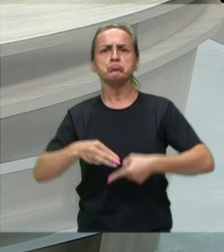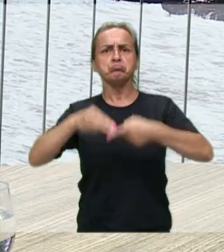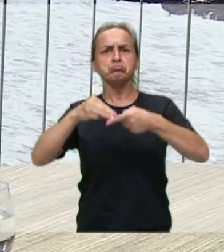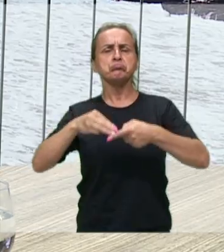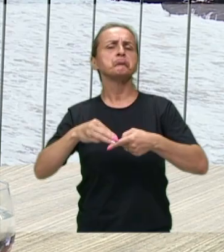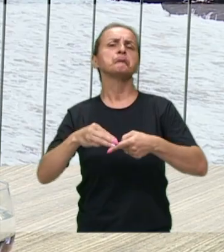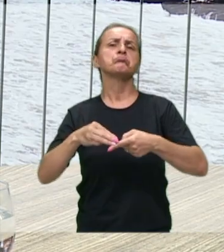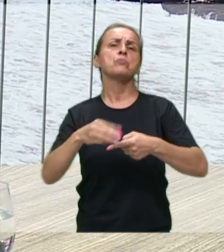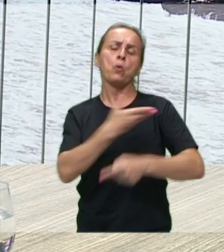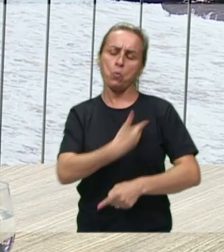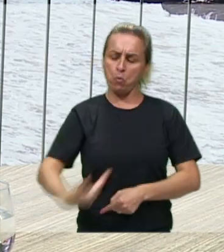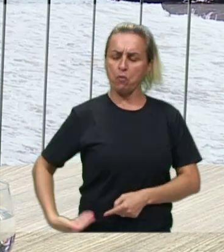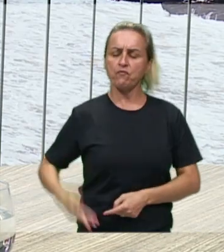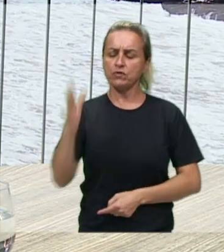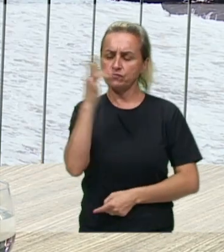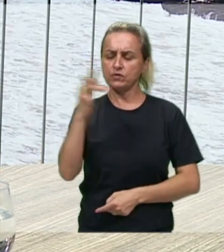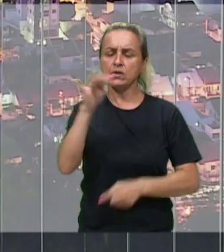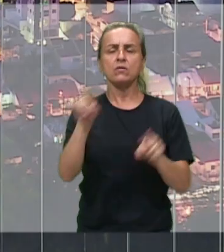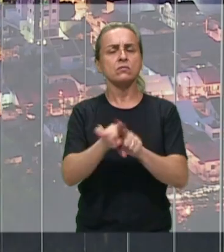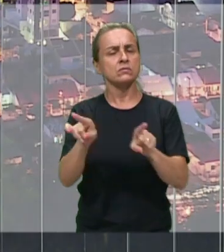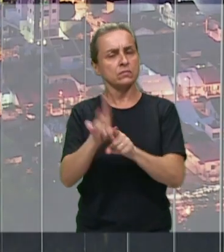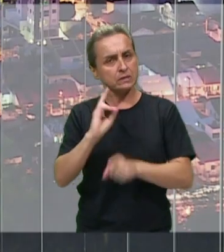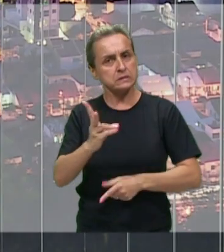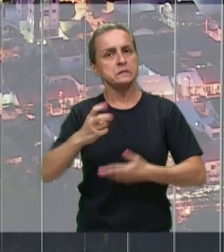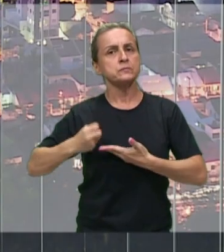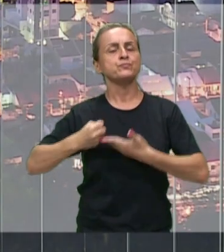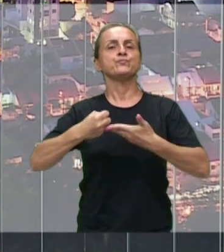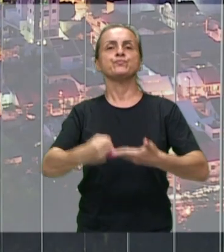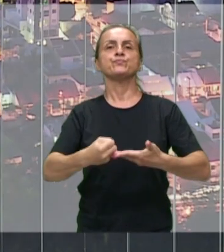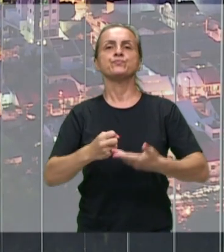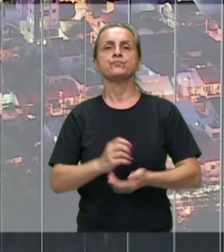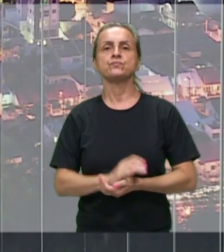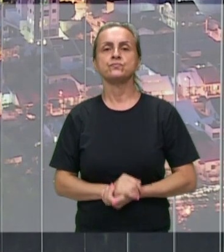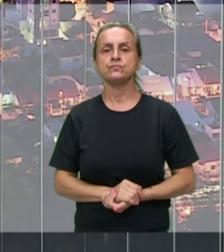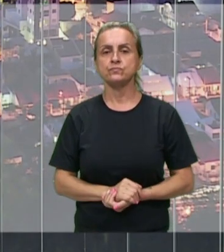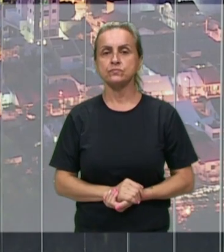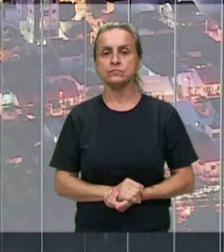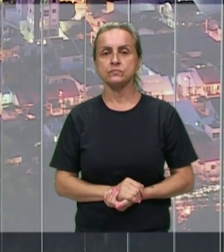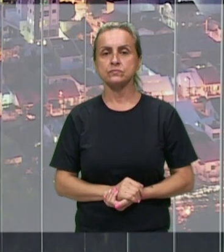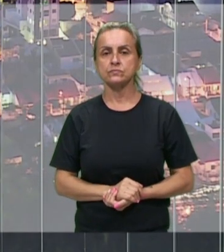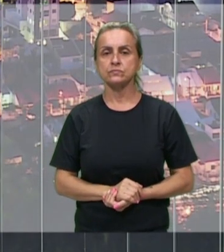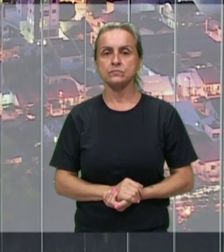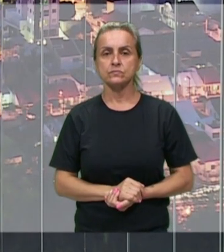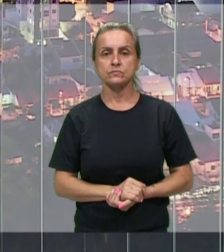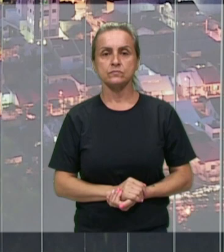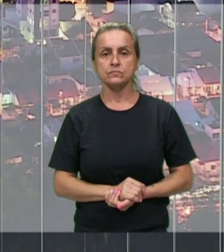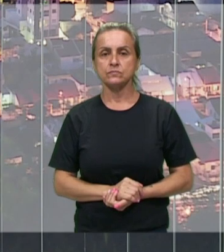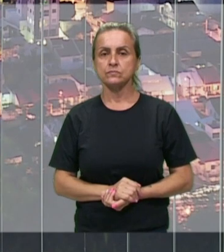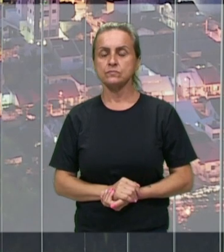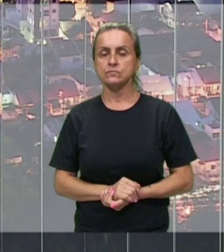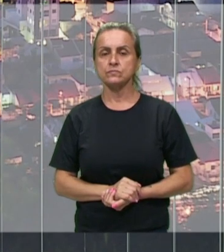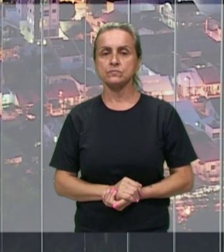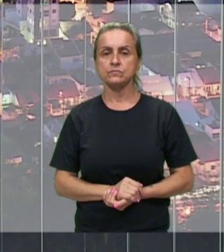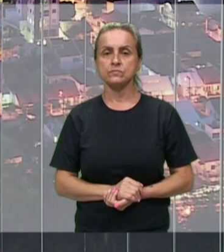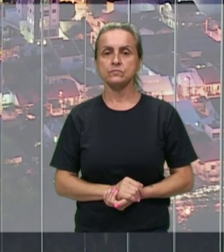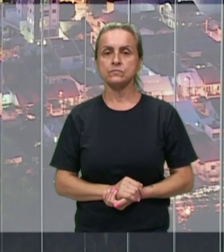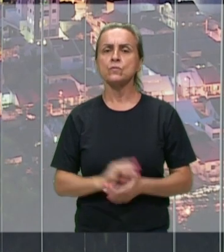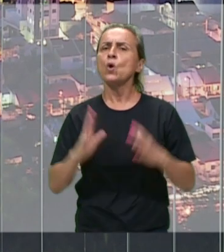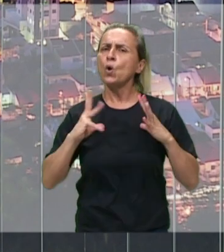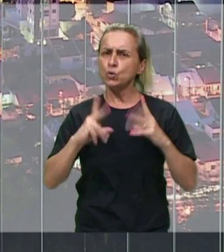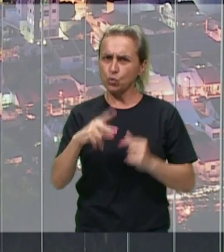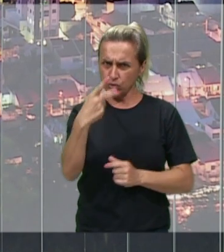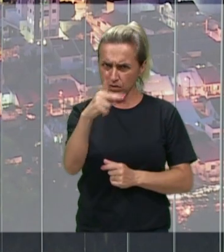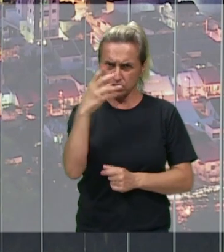governo federal sempre nos ajudando a fazer isso. Que bacana. E, assim, todas essas tuas experiências na